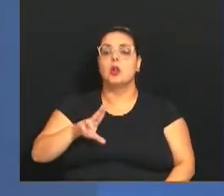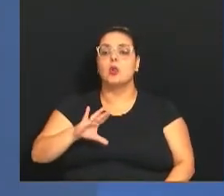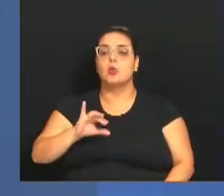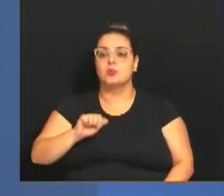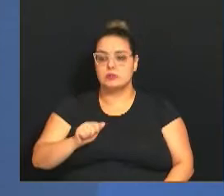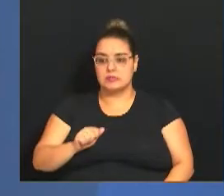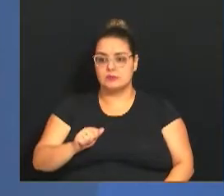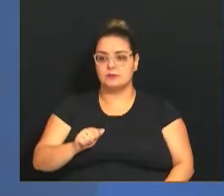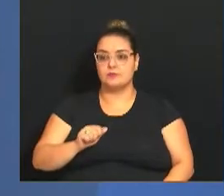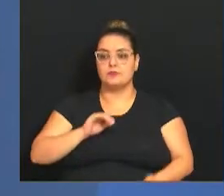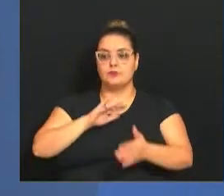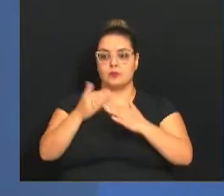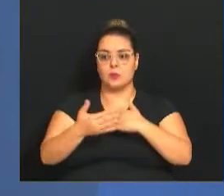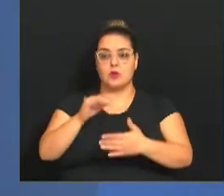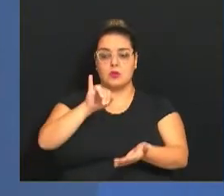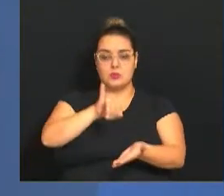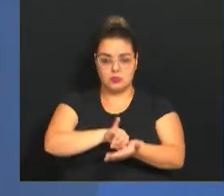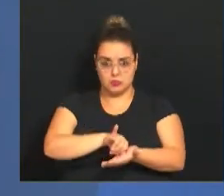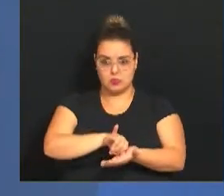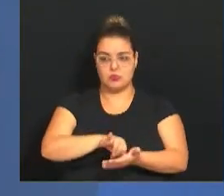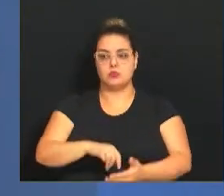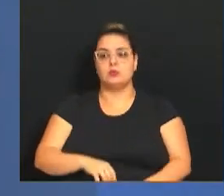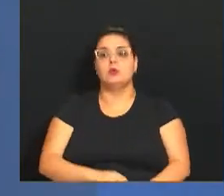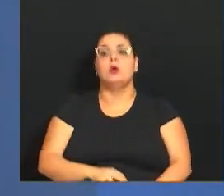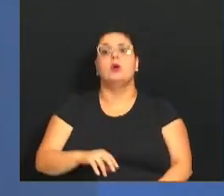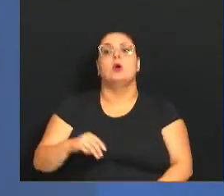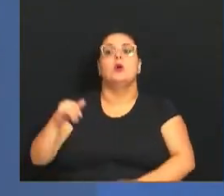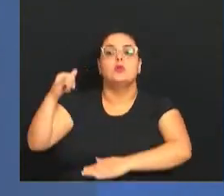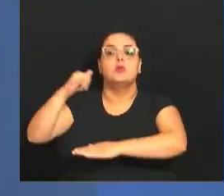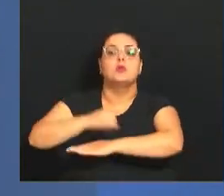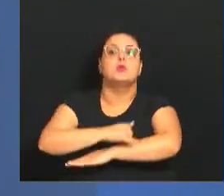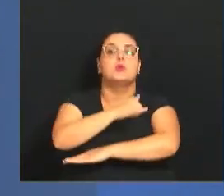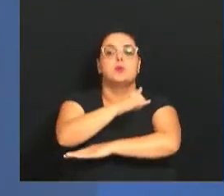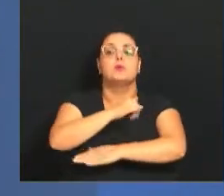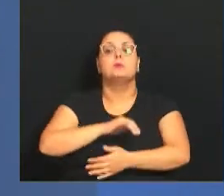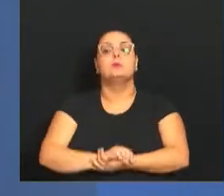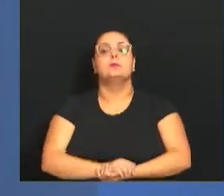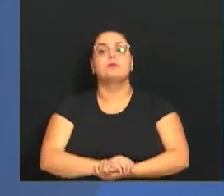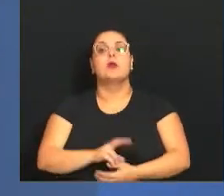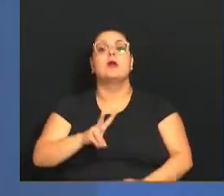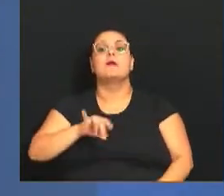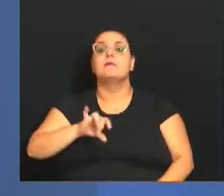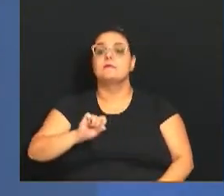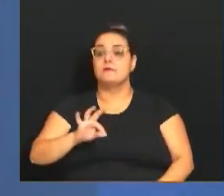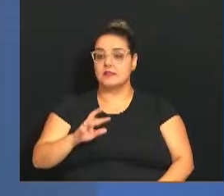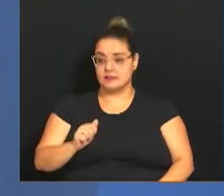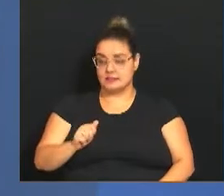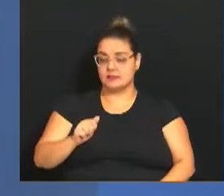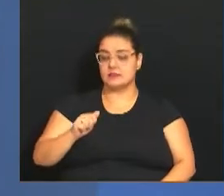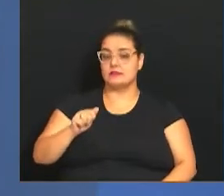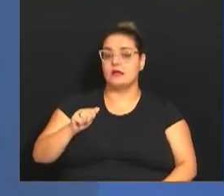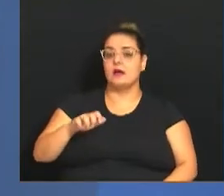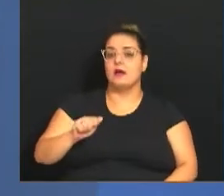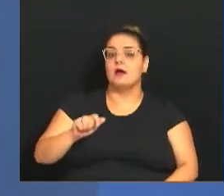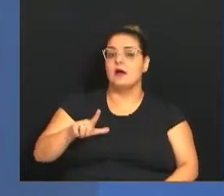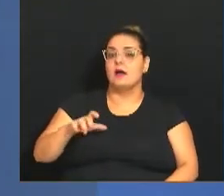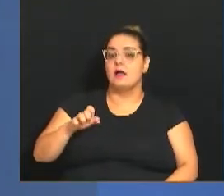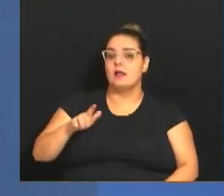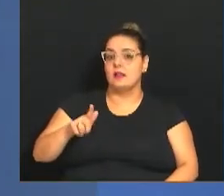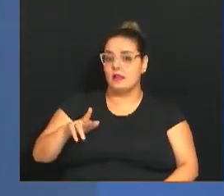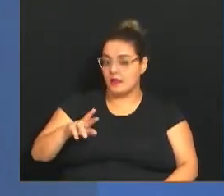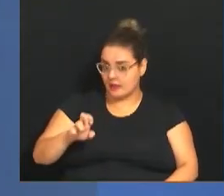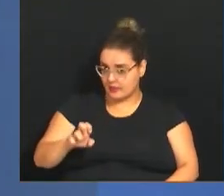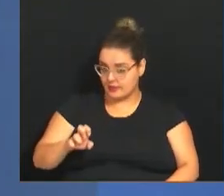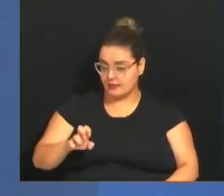o Centro de Saúde Aeroporto, na Vila Aeroporto, o Vista Alegre, que fica no Parque Universitário de Viracopos,